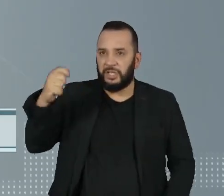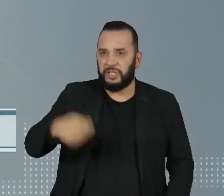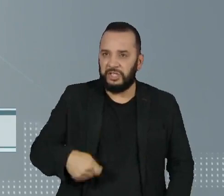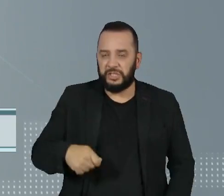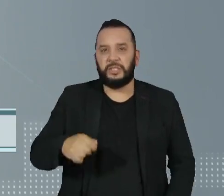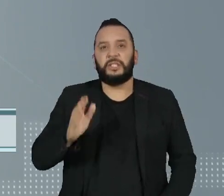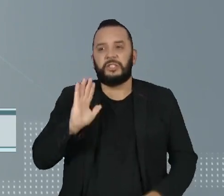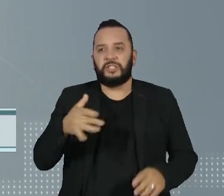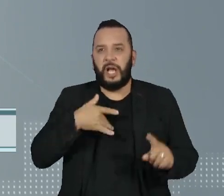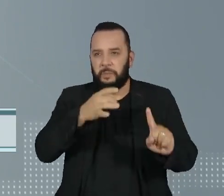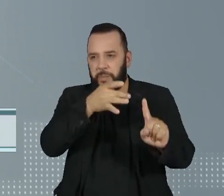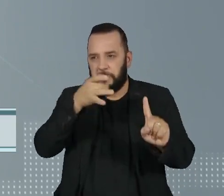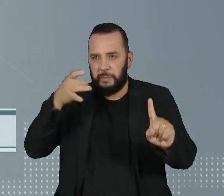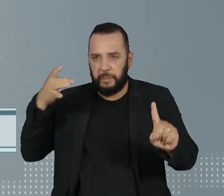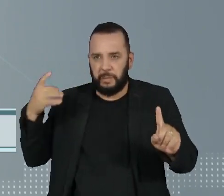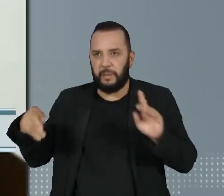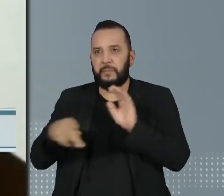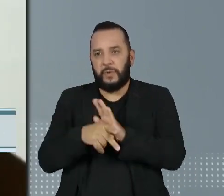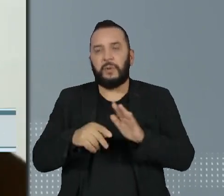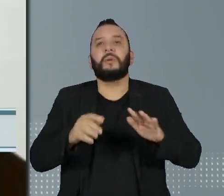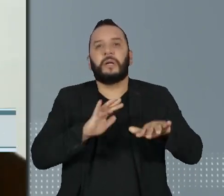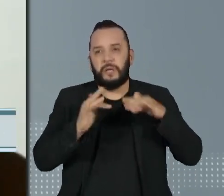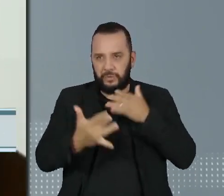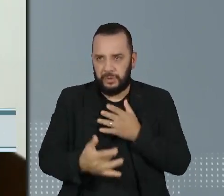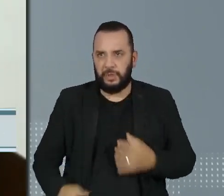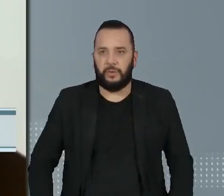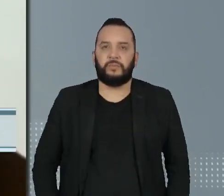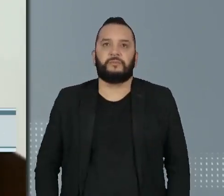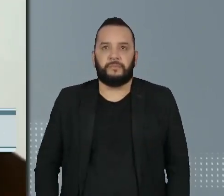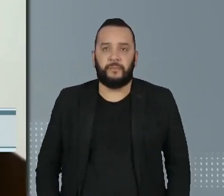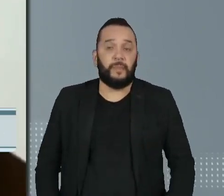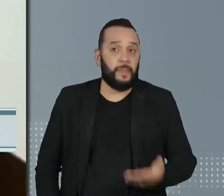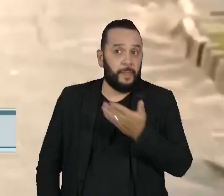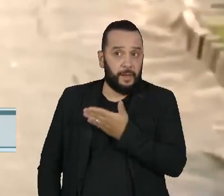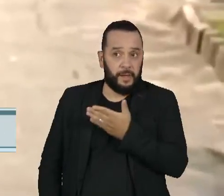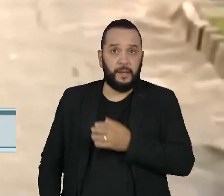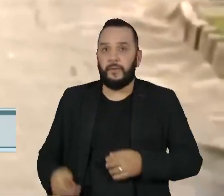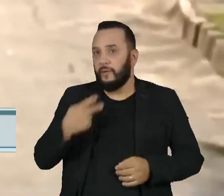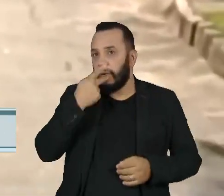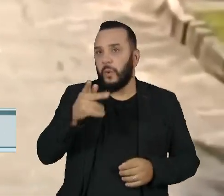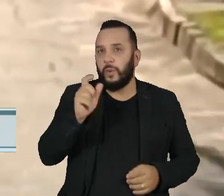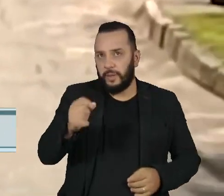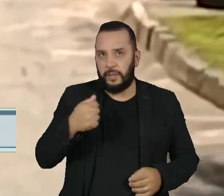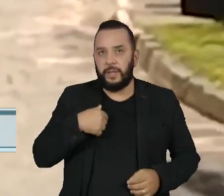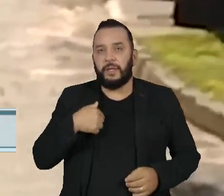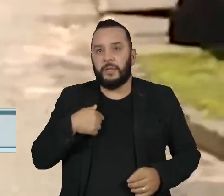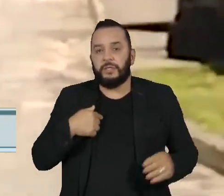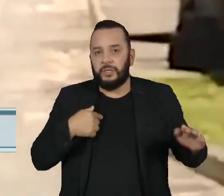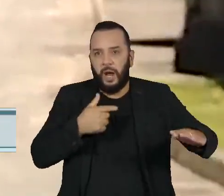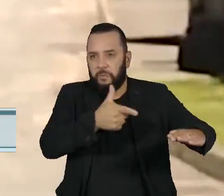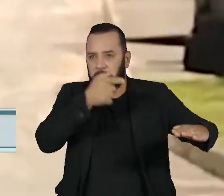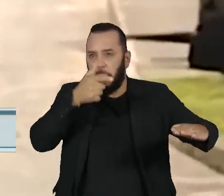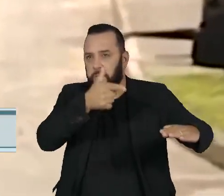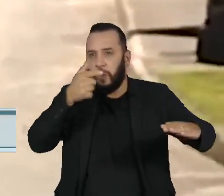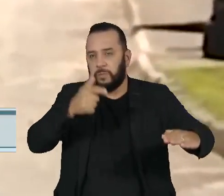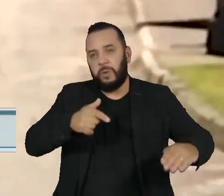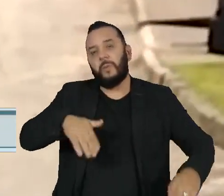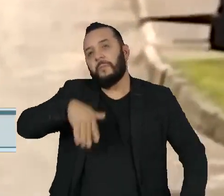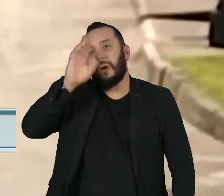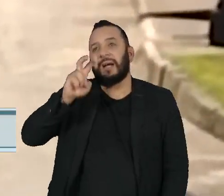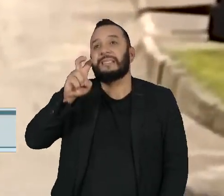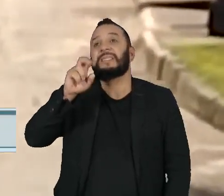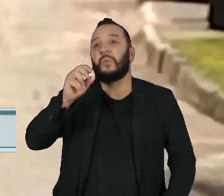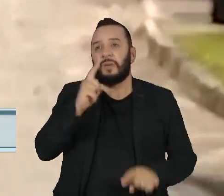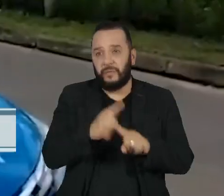e misóginas pelas redes sociais Roberto Jefferson disse em depoimento que atirou mais de 50 vezes contra